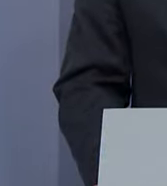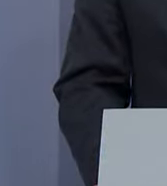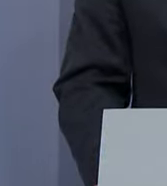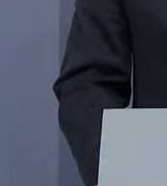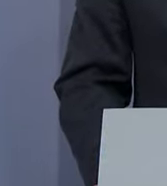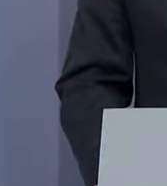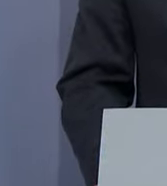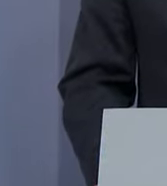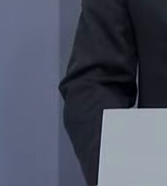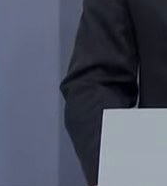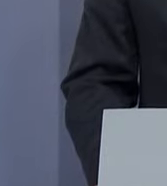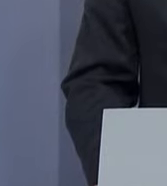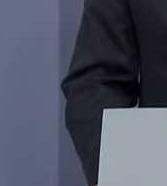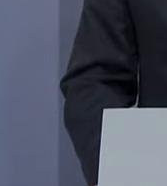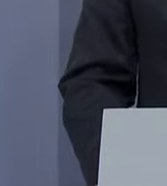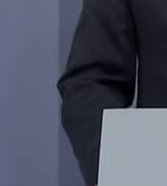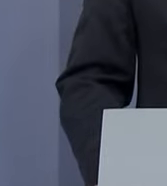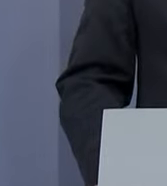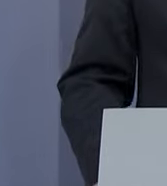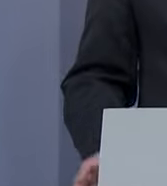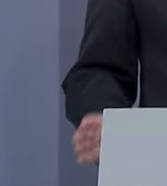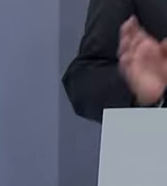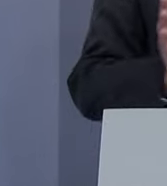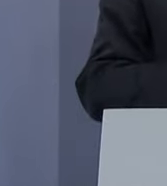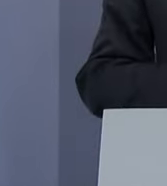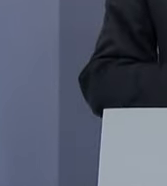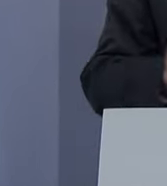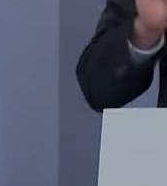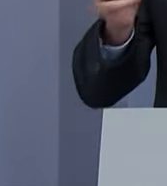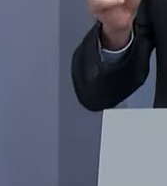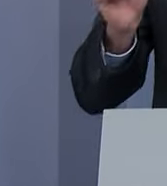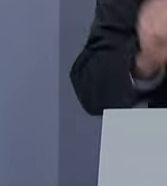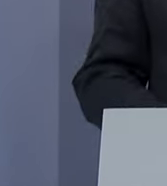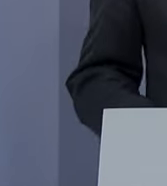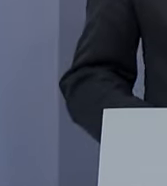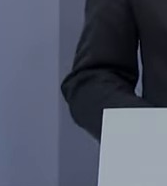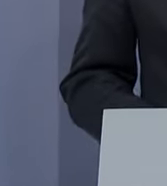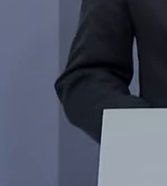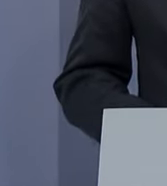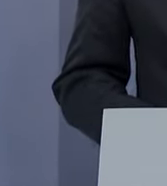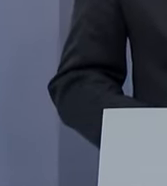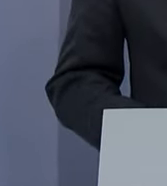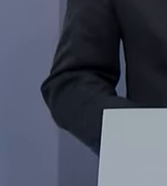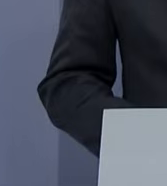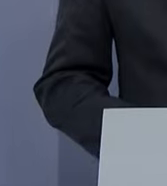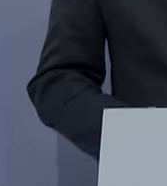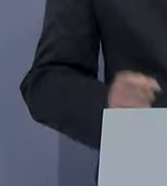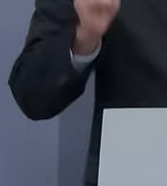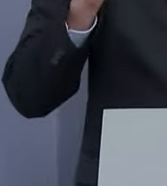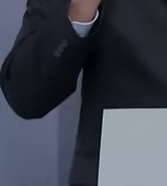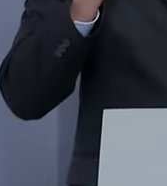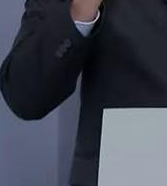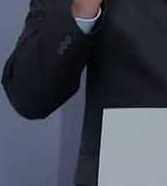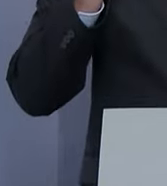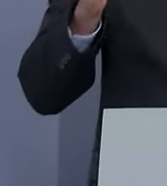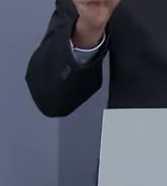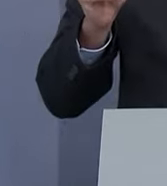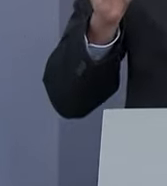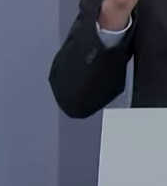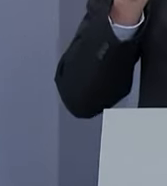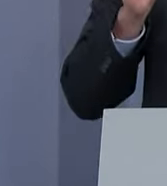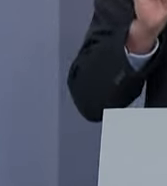equipe, erroneamente, acabou dizendo que ele deveria fazer a pergunta ao candidato Paulo César. Diante disso, o senhor tem